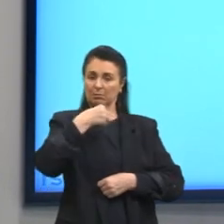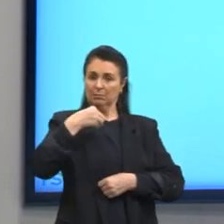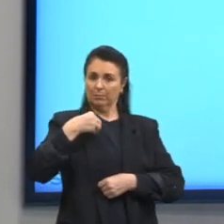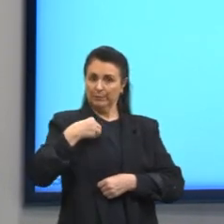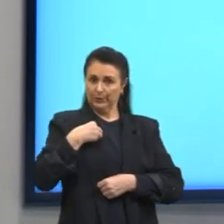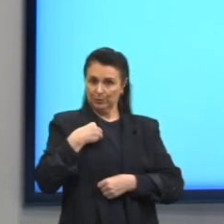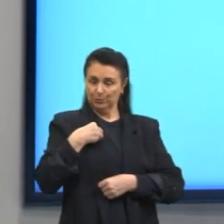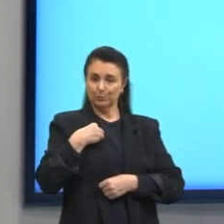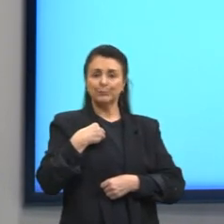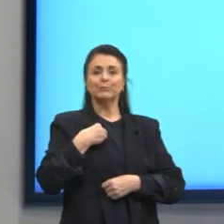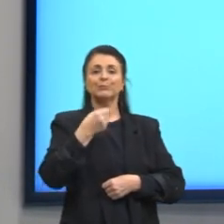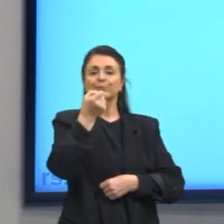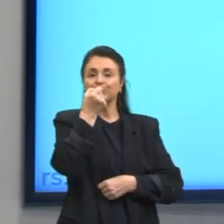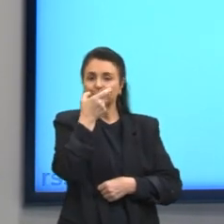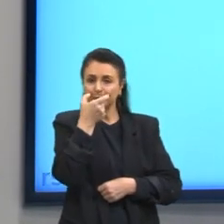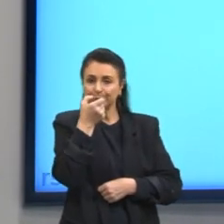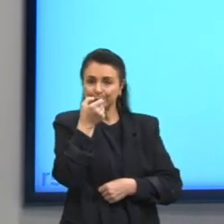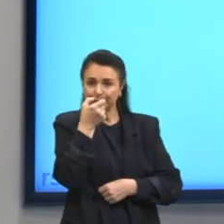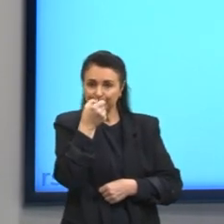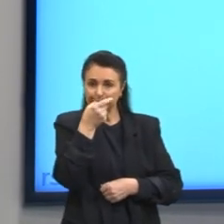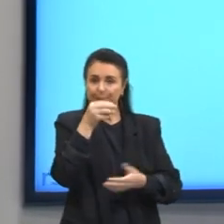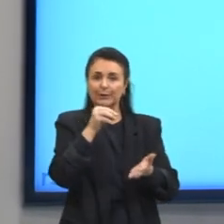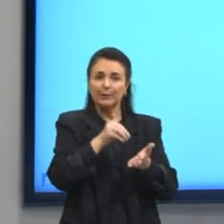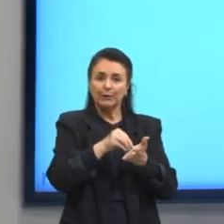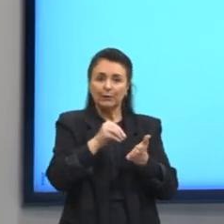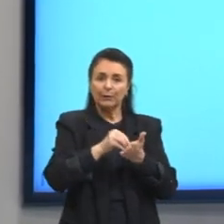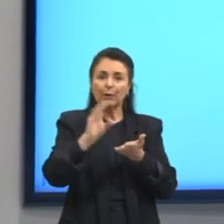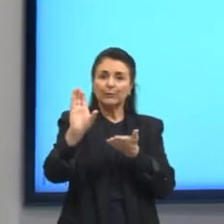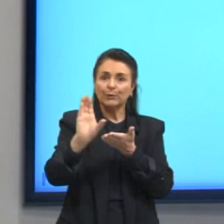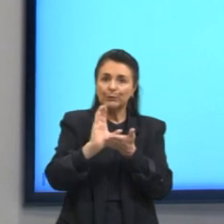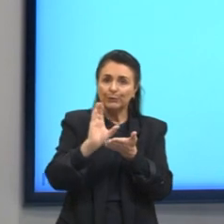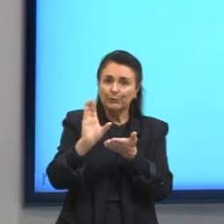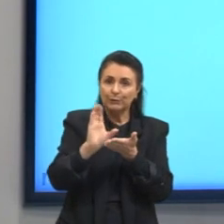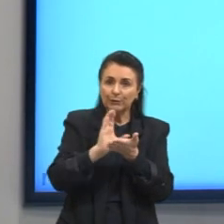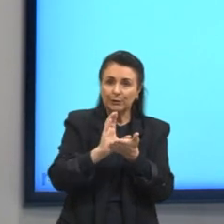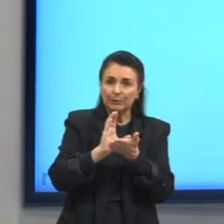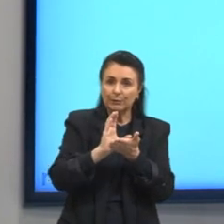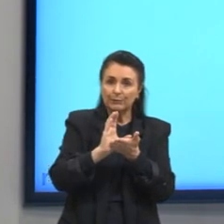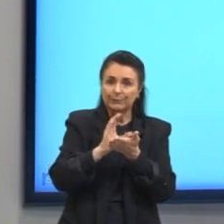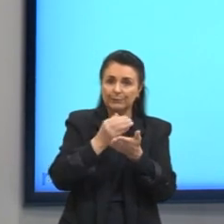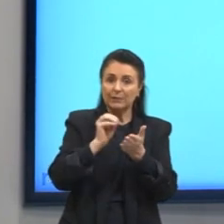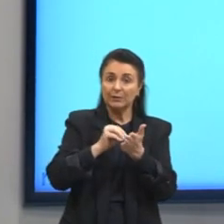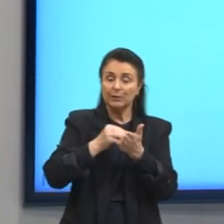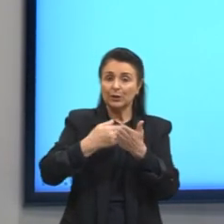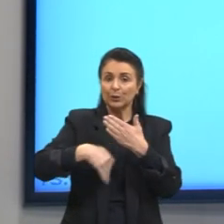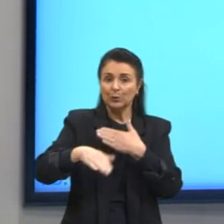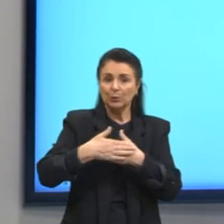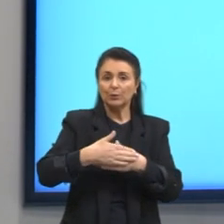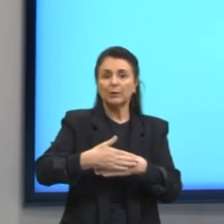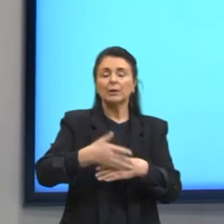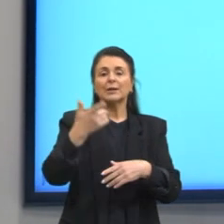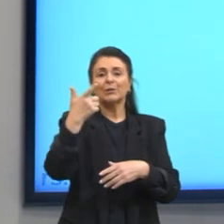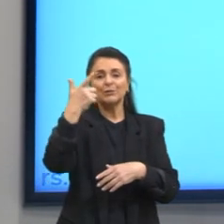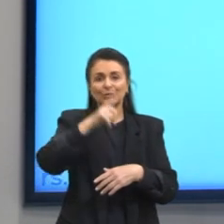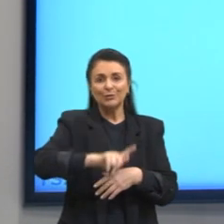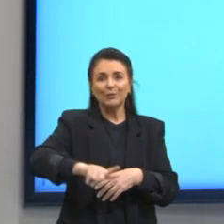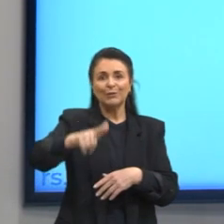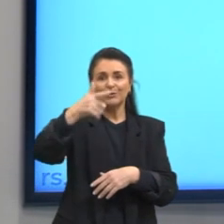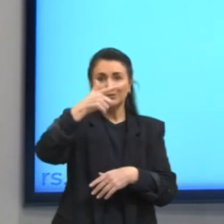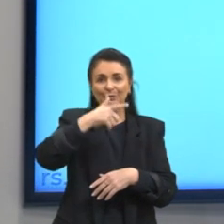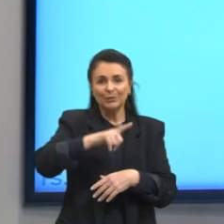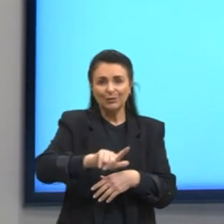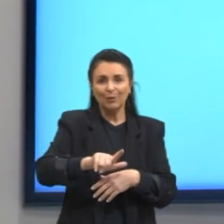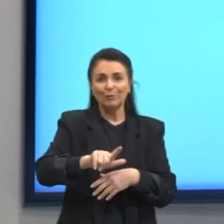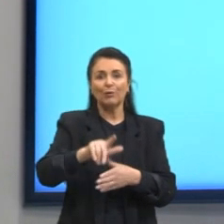falta de medicamento falta de verba tão aqui essas repetições no início de cada uma